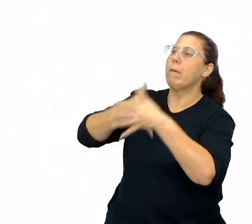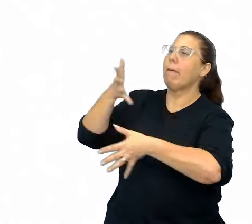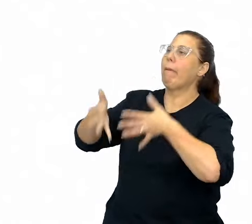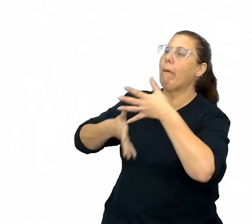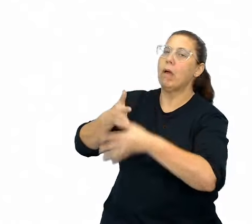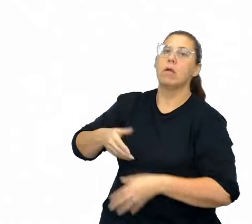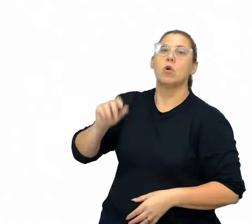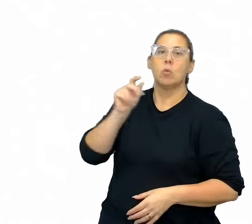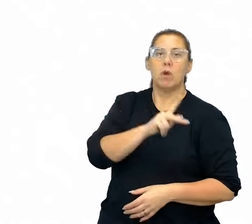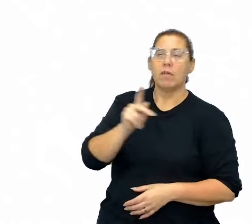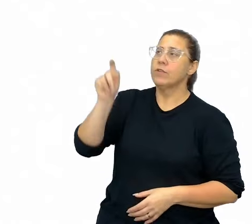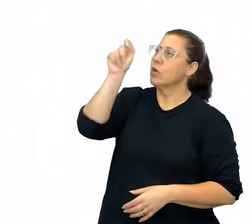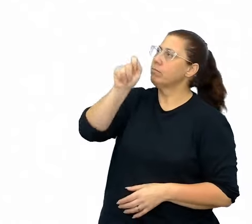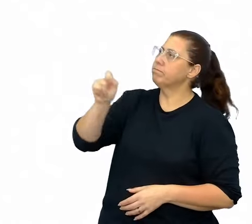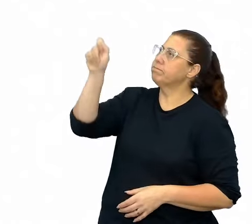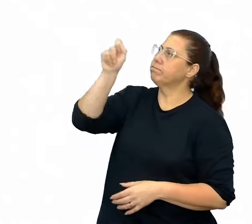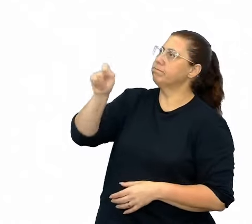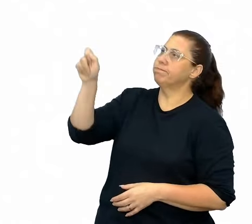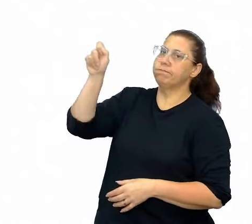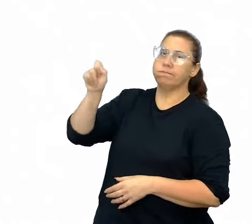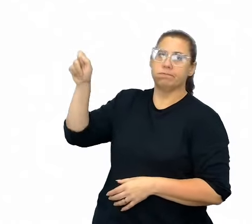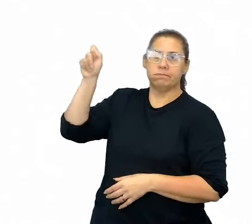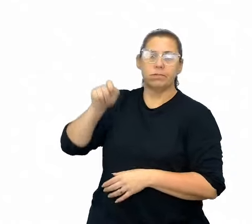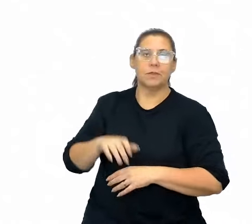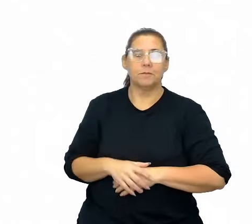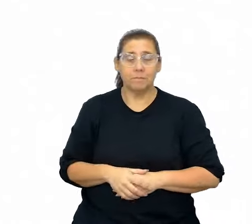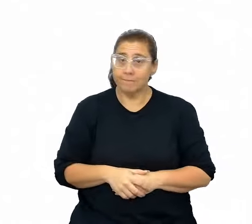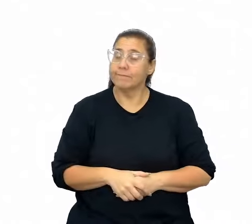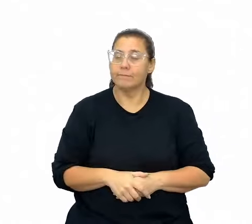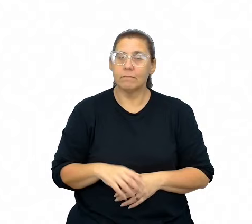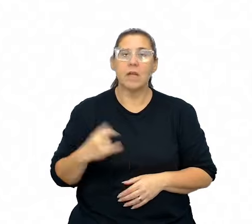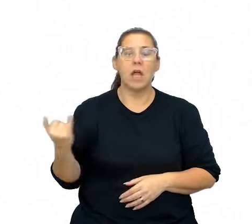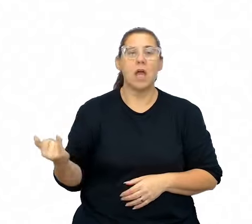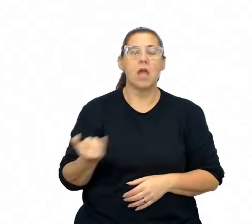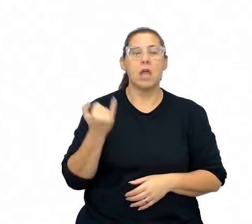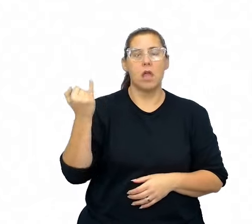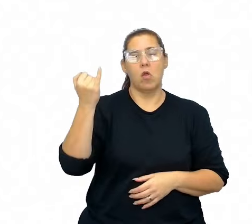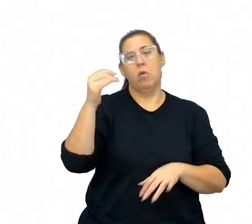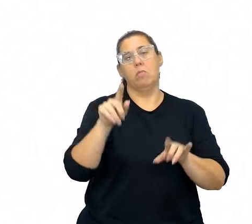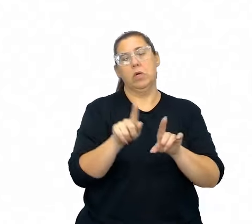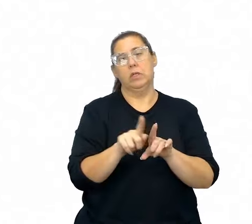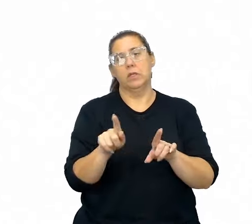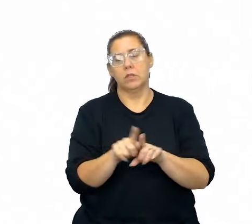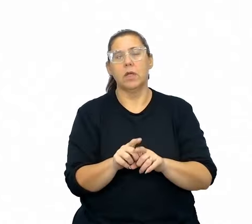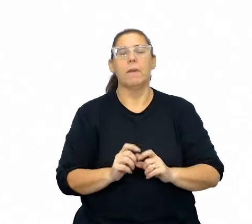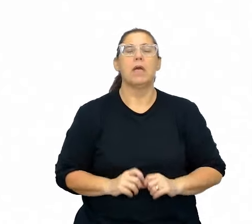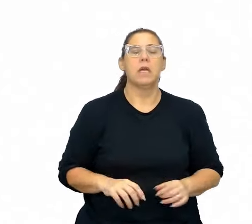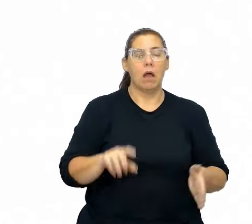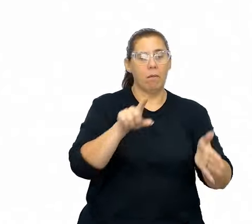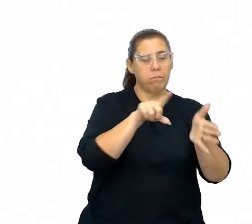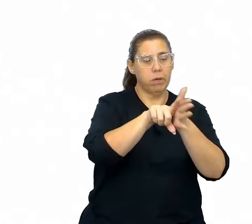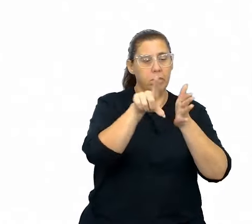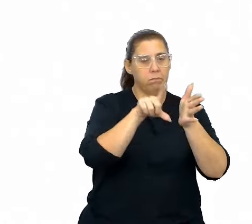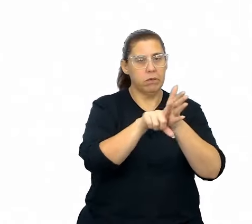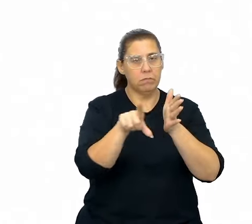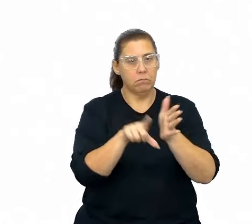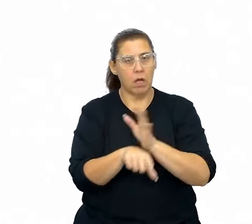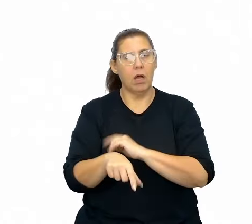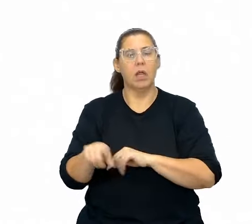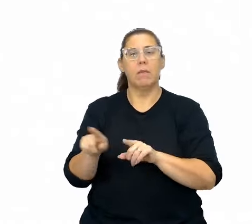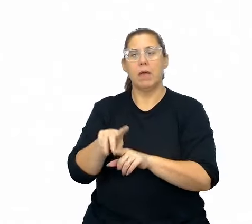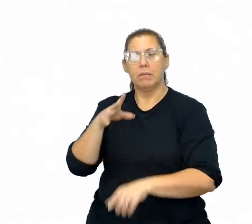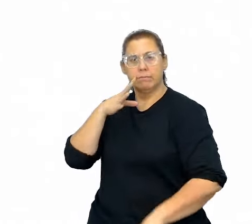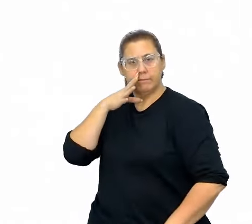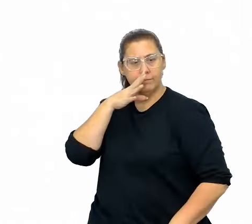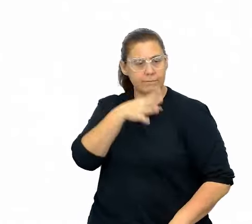competência escritora também. É muito importante que as questões, as